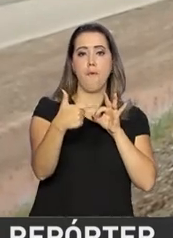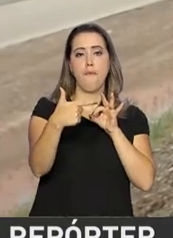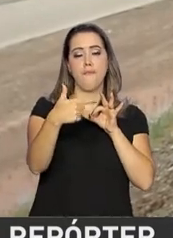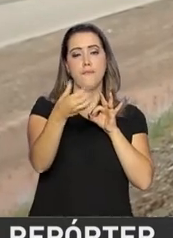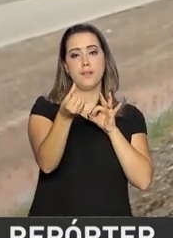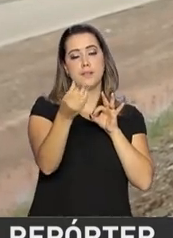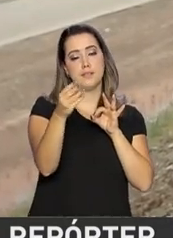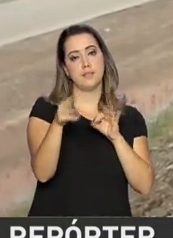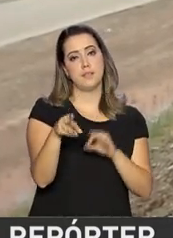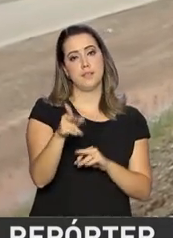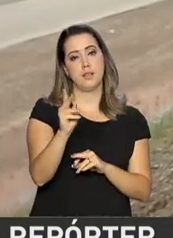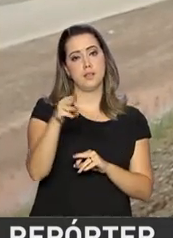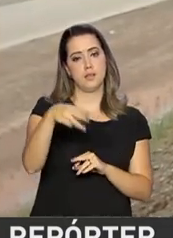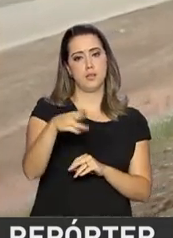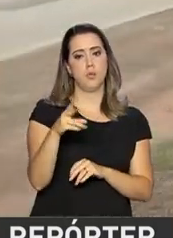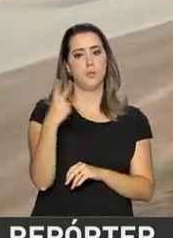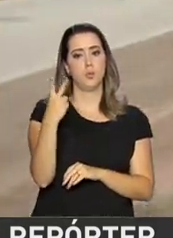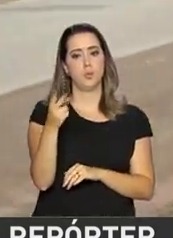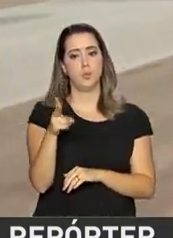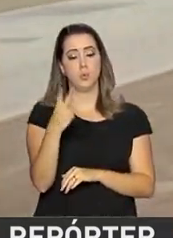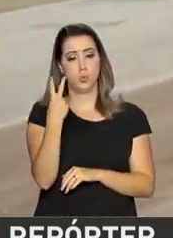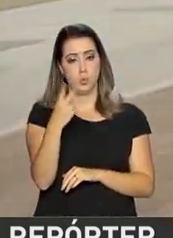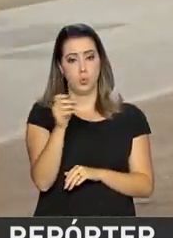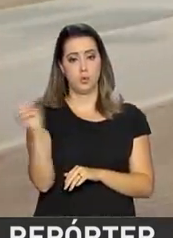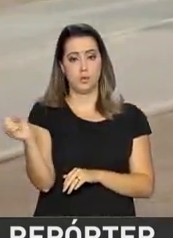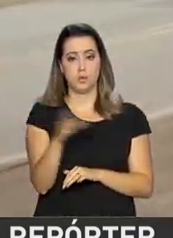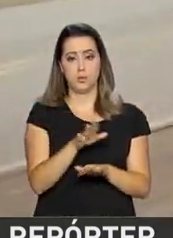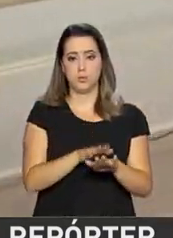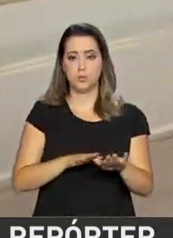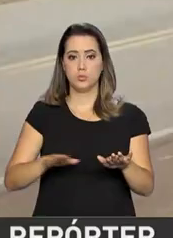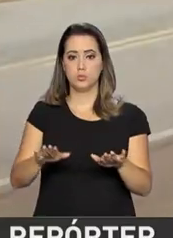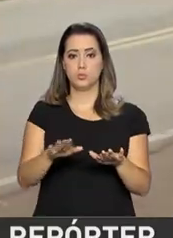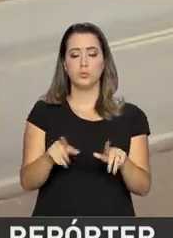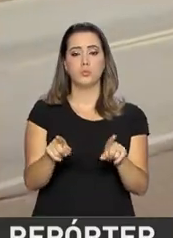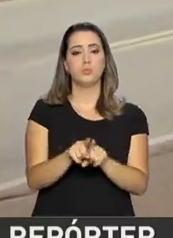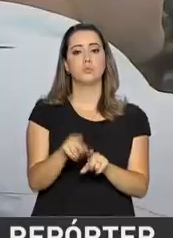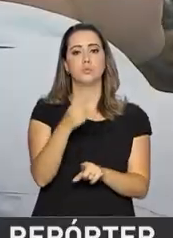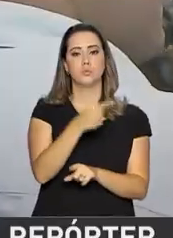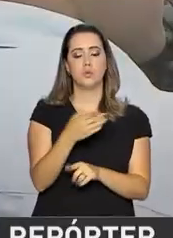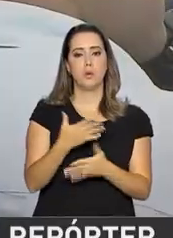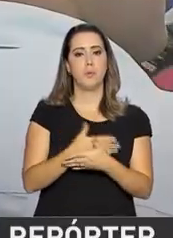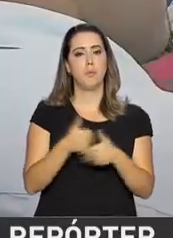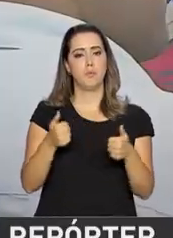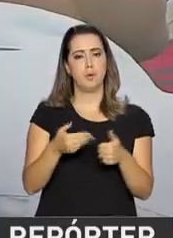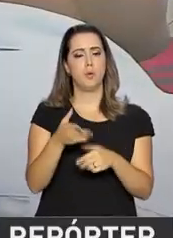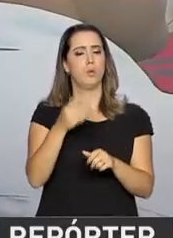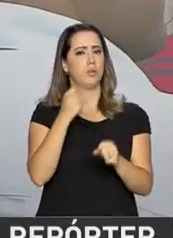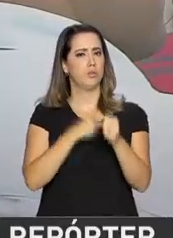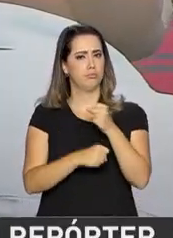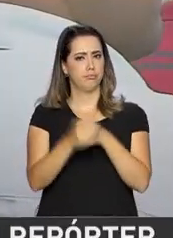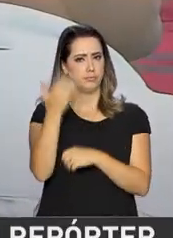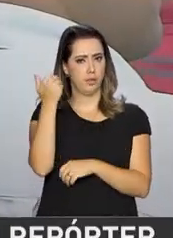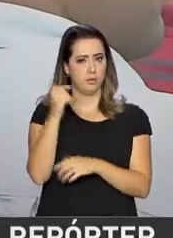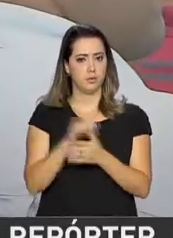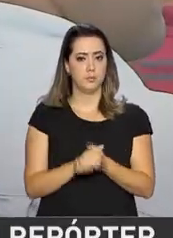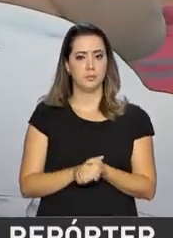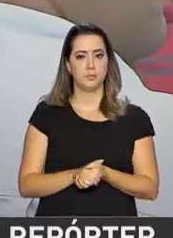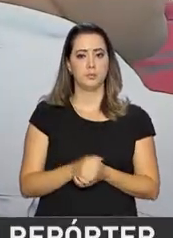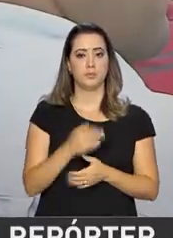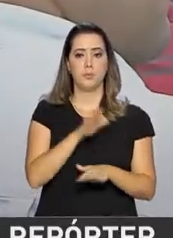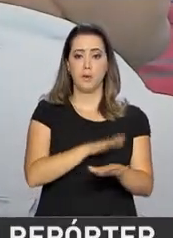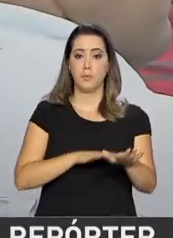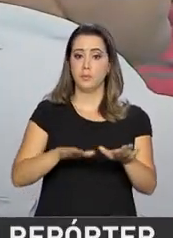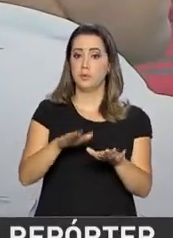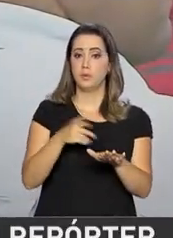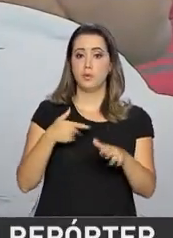de duas novas faixas, as pistas antigas estão sendo recuperadas. É a obra rodoviária mais importante do estado